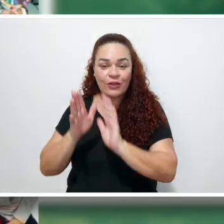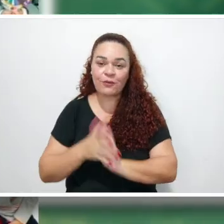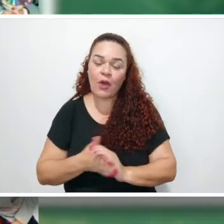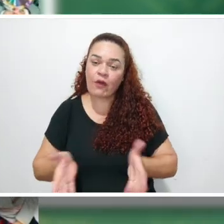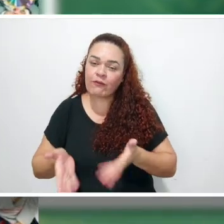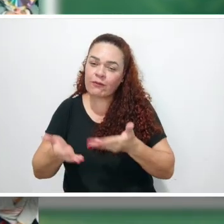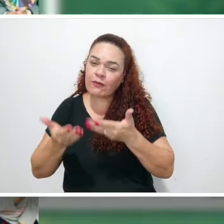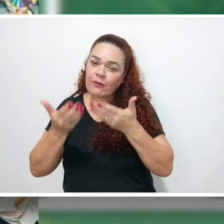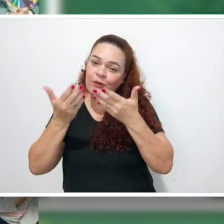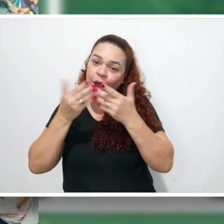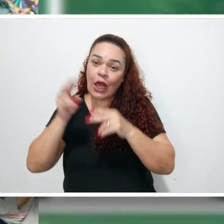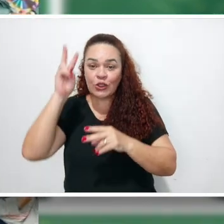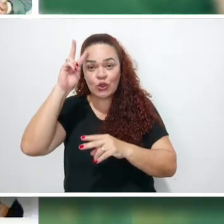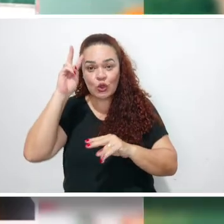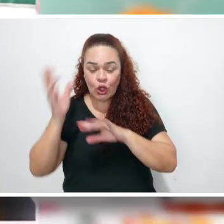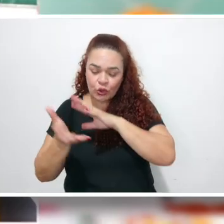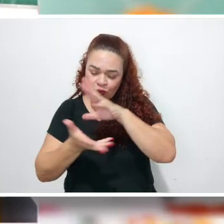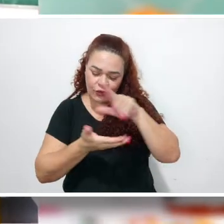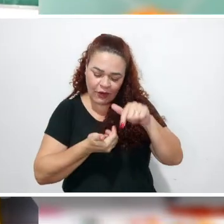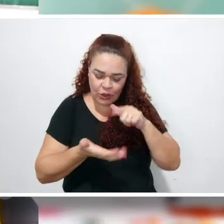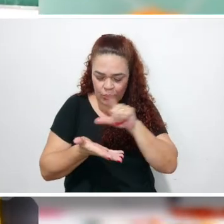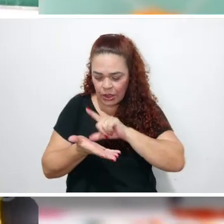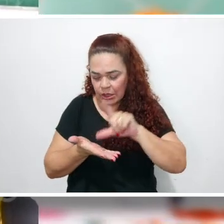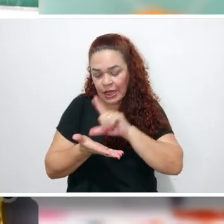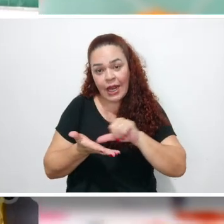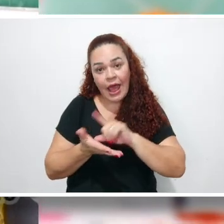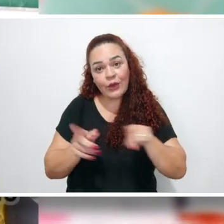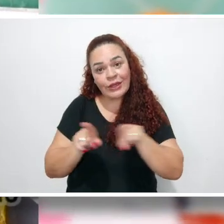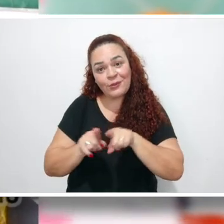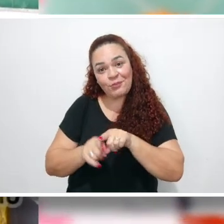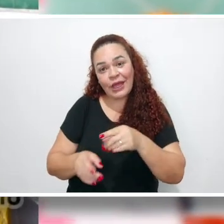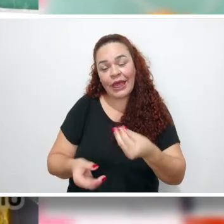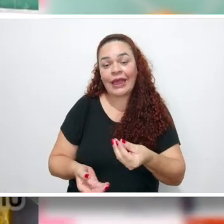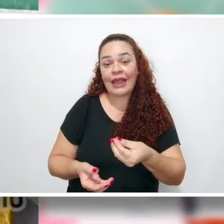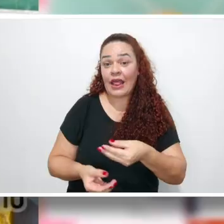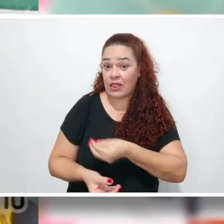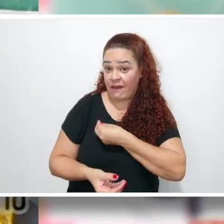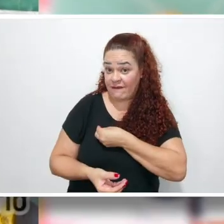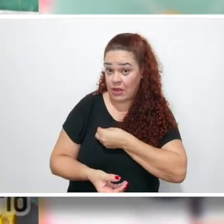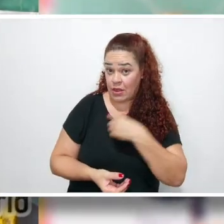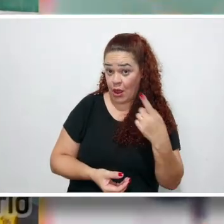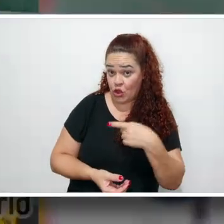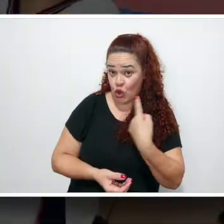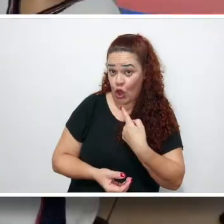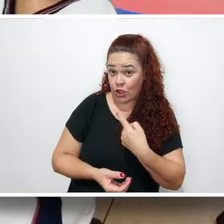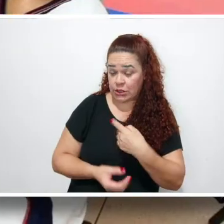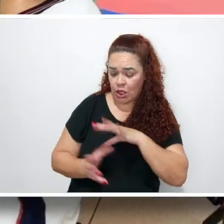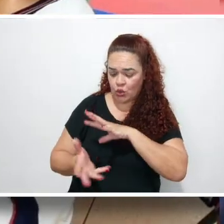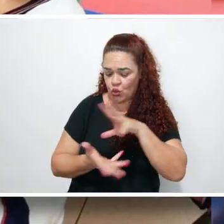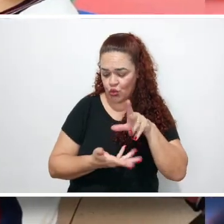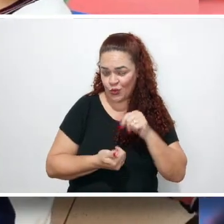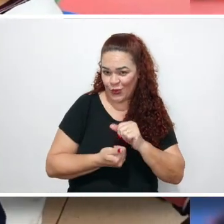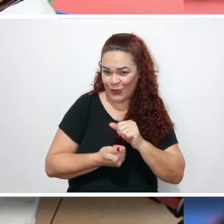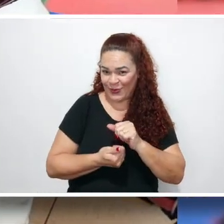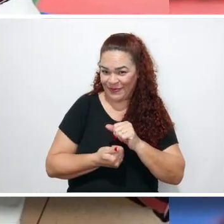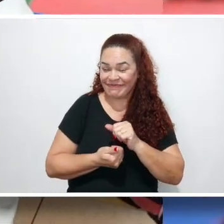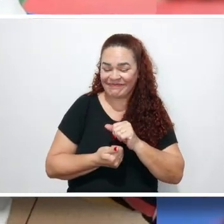multiplicada, seja fomentada com muitas histórias do universo literário e da vida cotidiana nossa e do